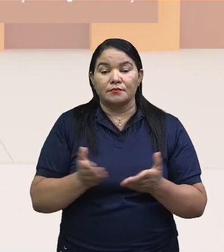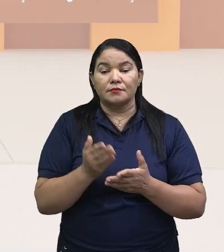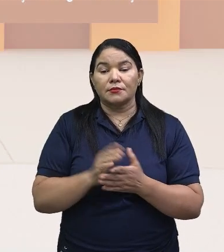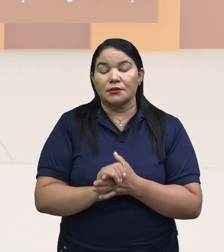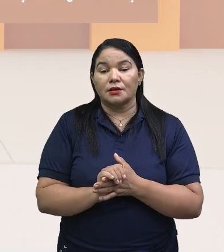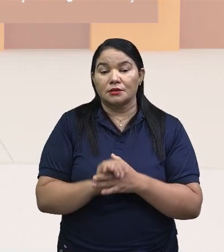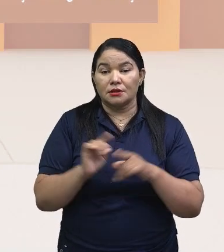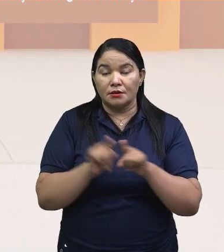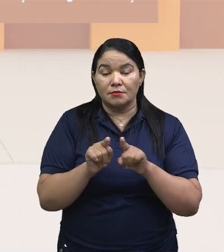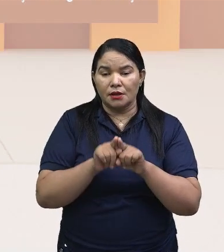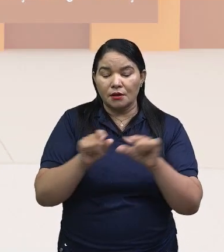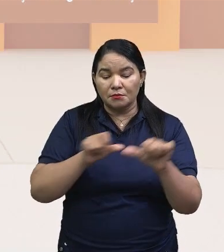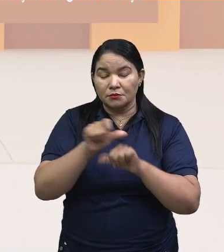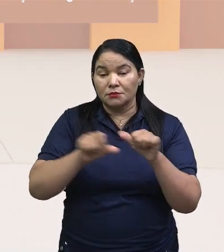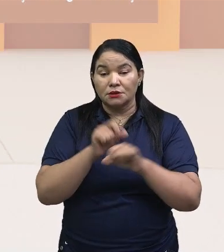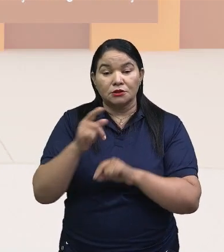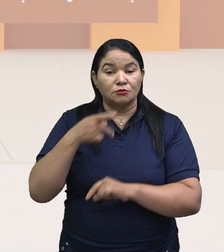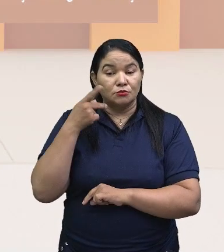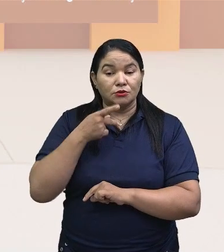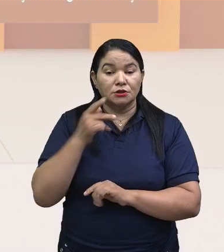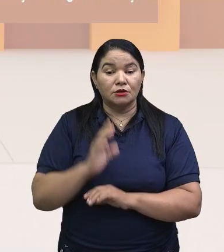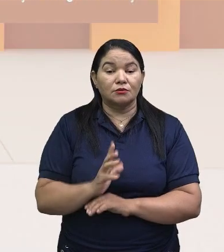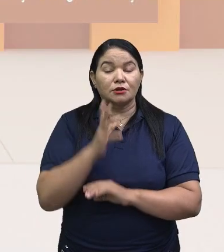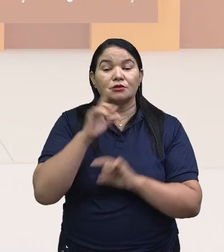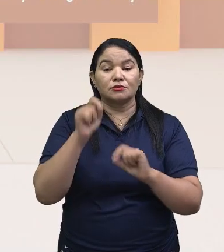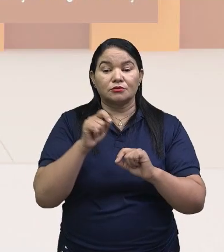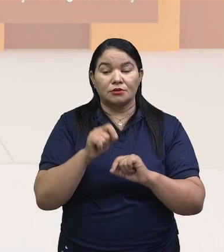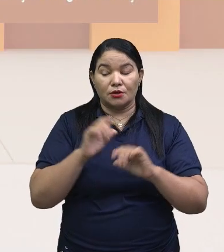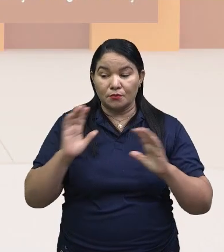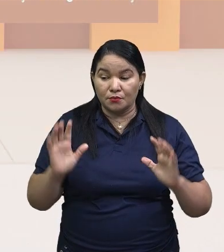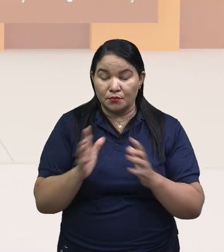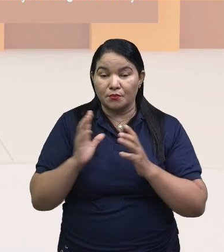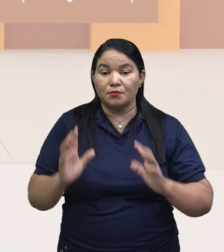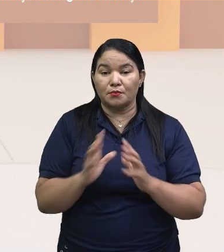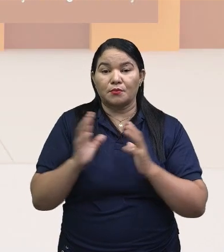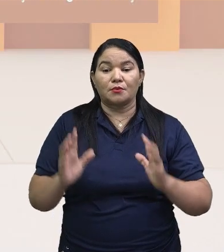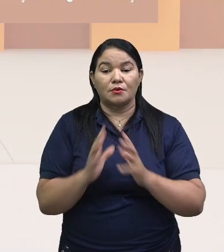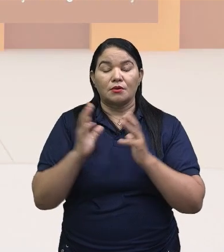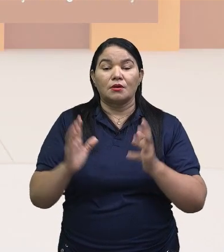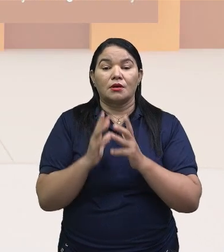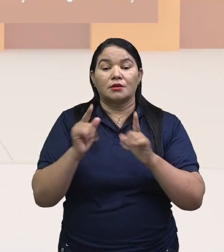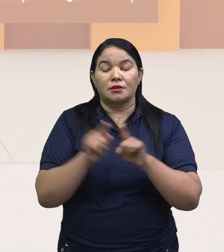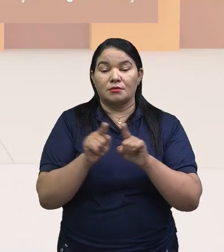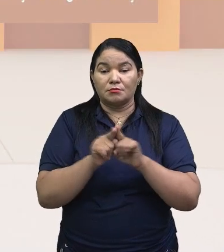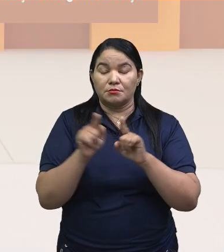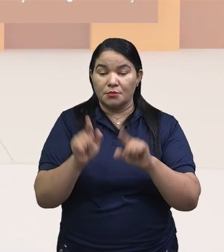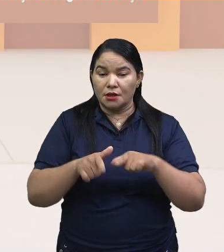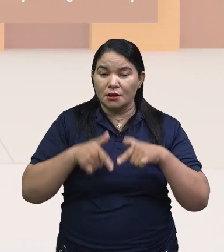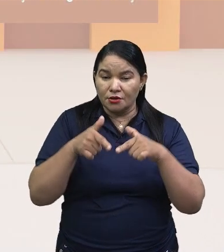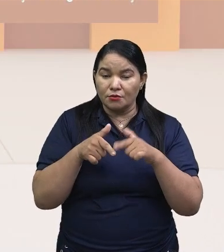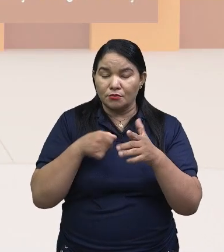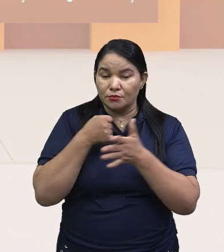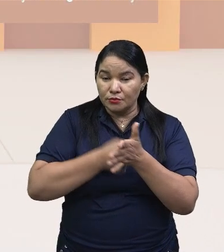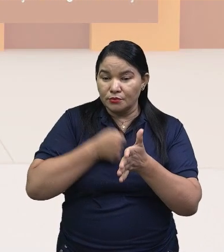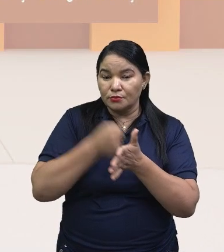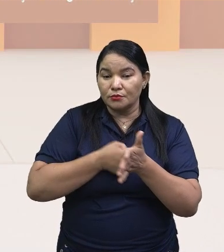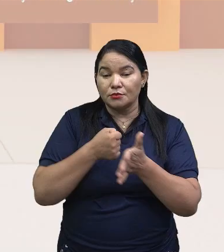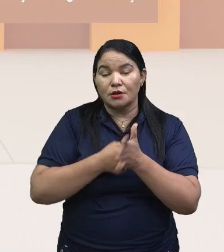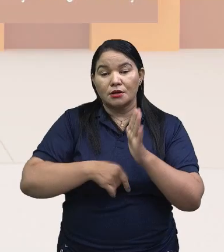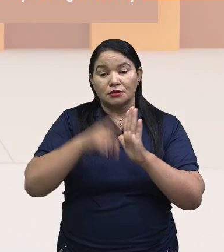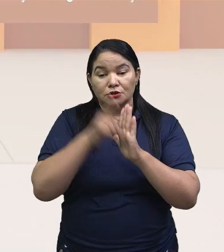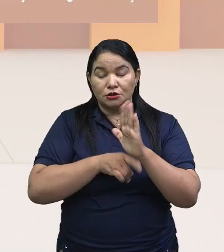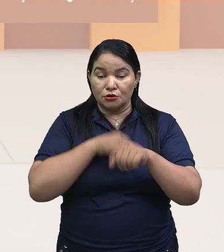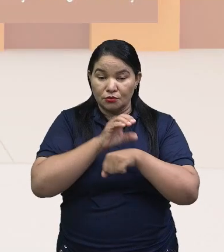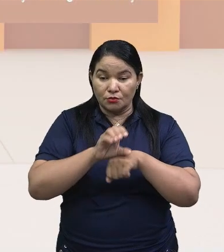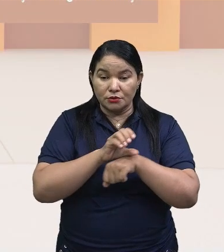essa distensão política, vai ocorrer uma maior mobilização e a luta pelos direitos constitucionais